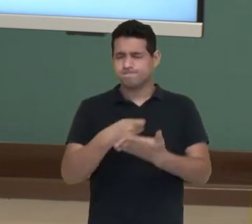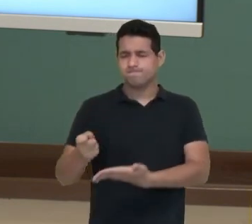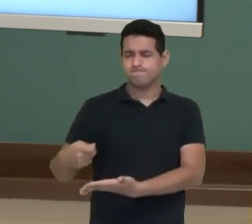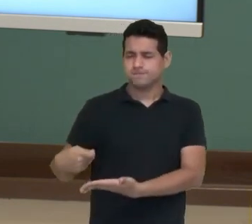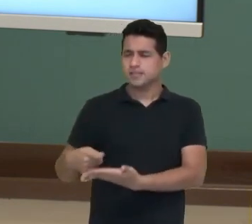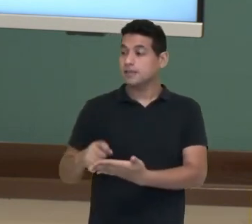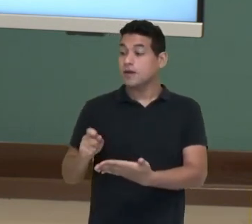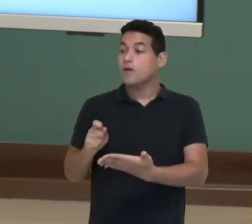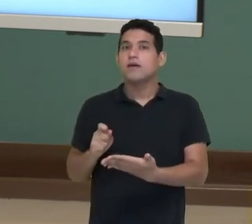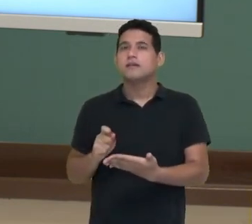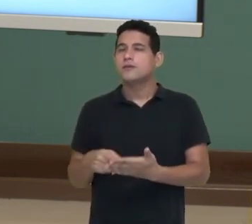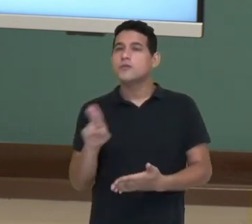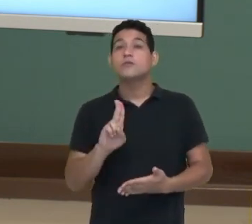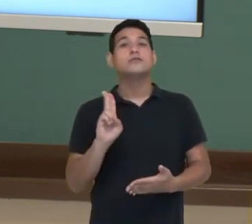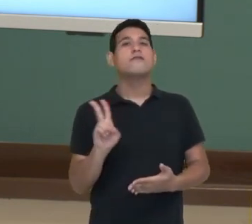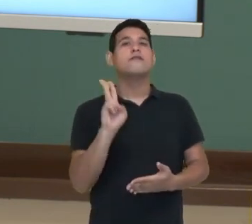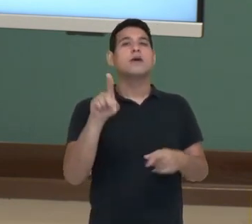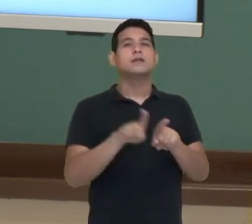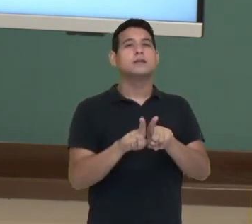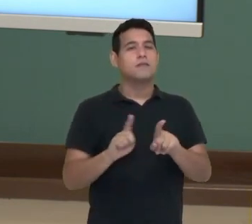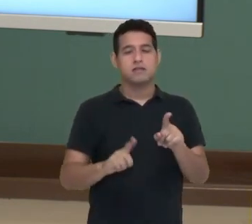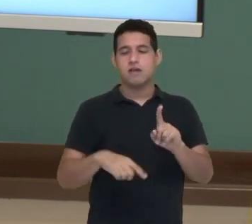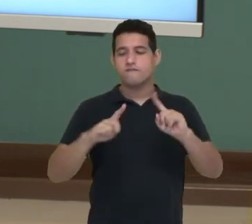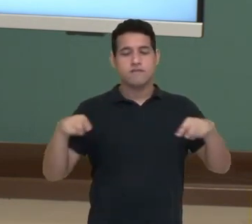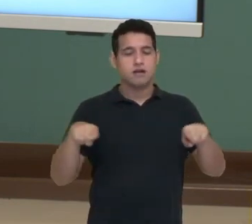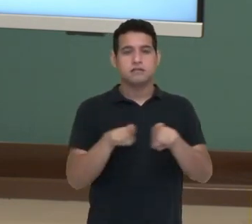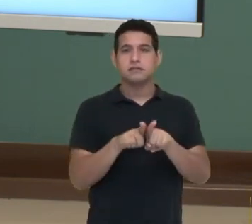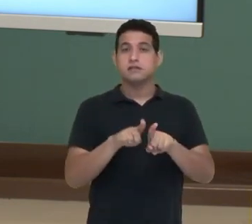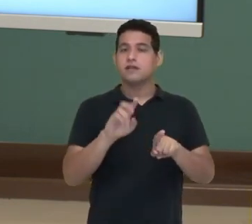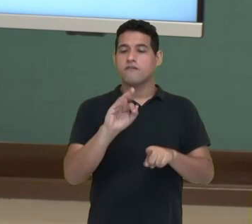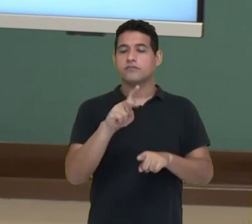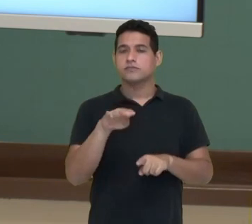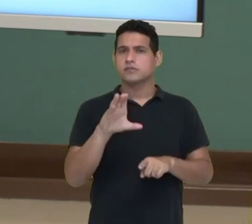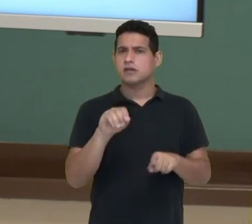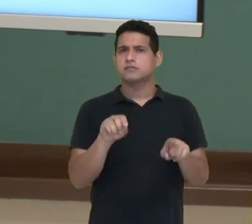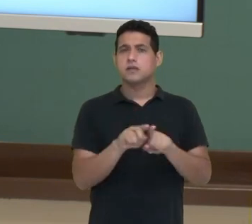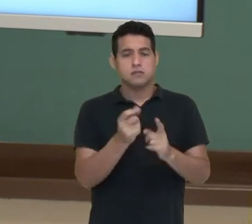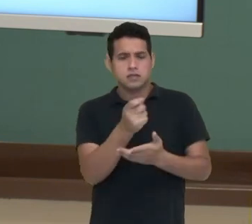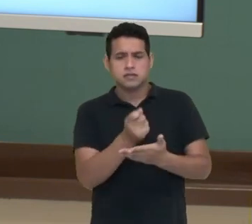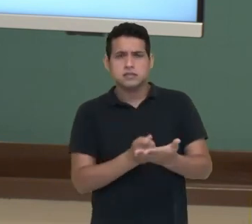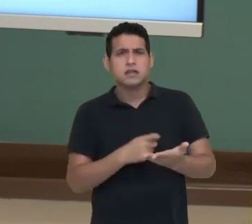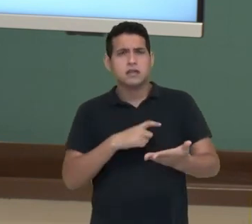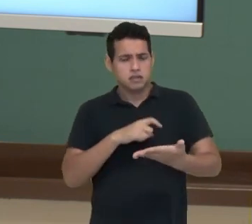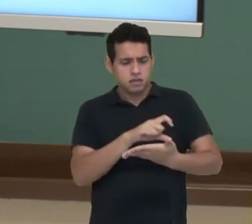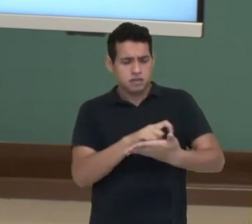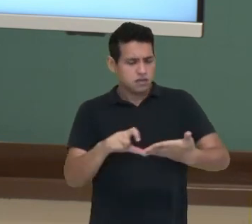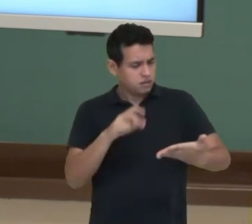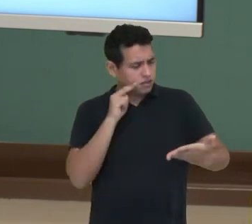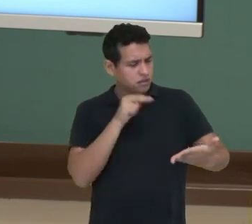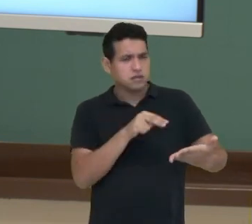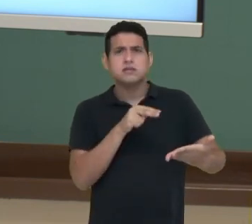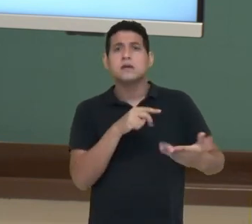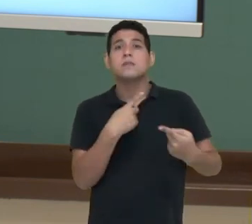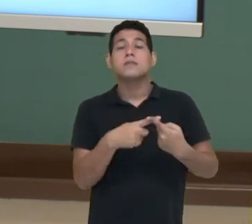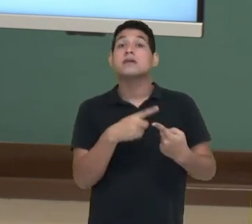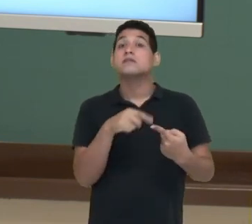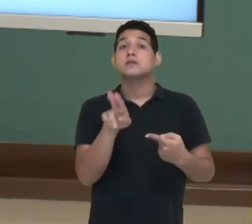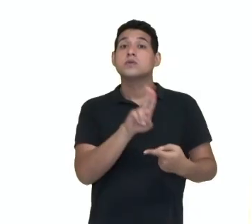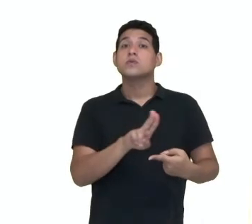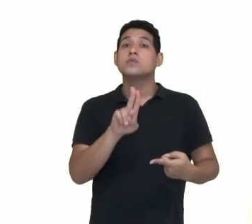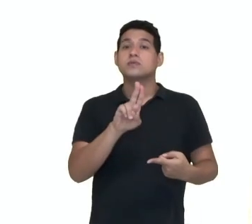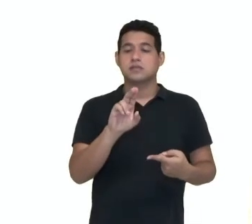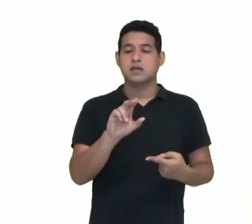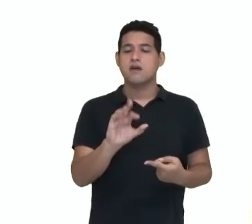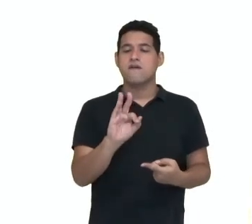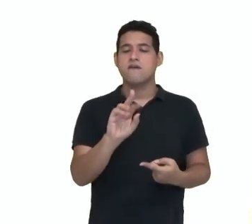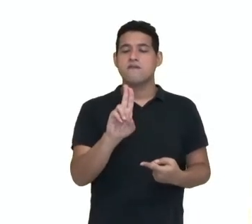E daí? Use o valor dado na variável da função escrita no cartão. Para quê? Para você colocar na